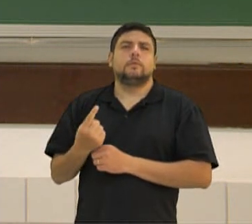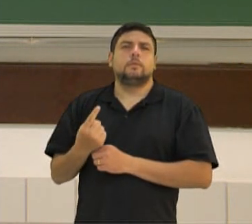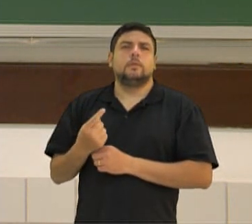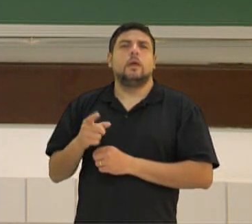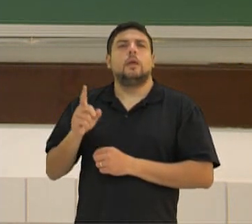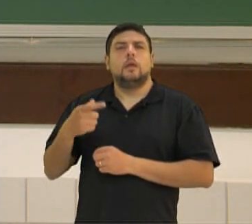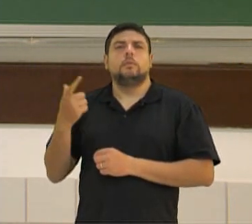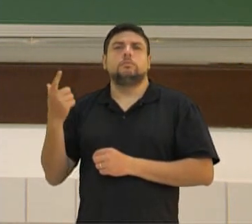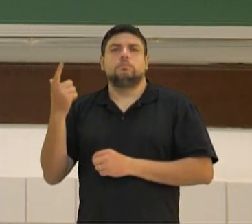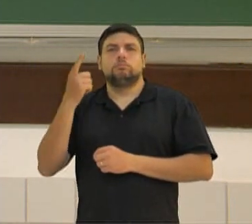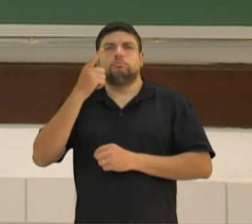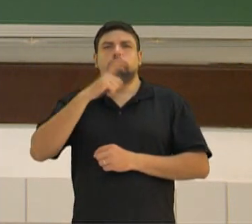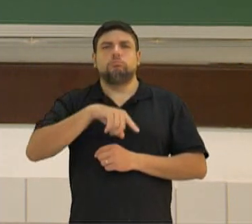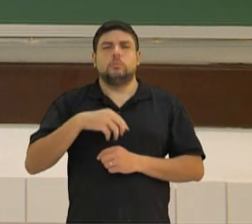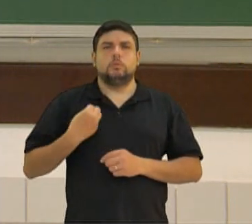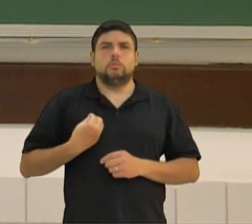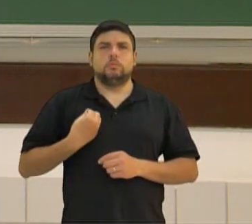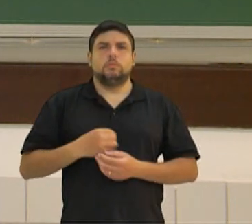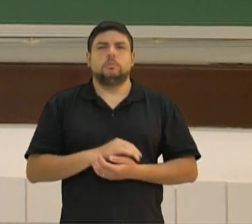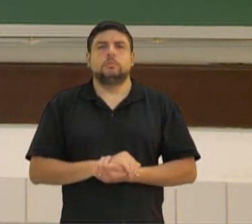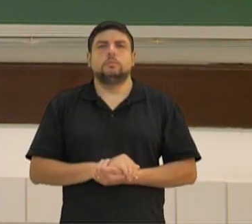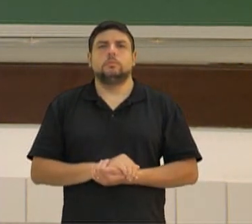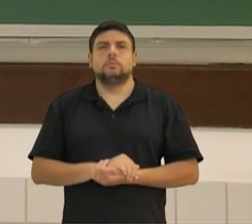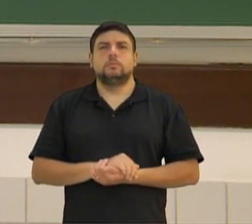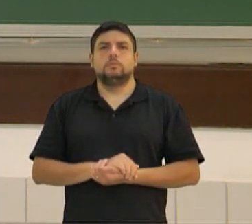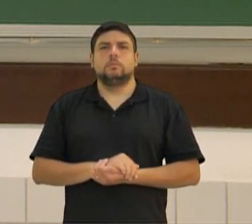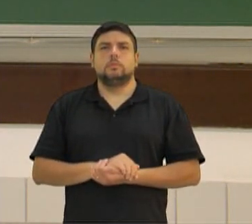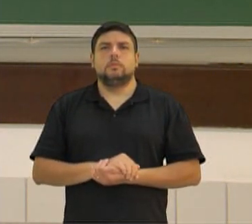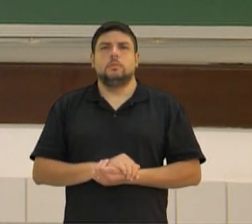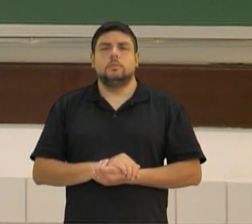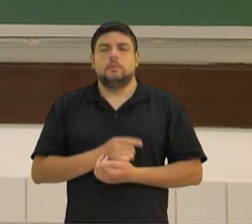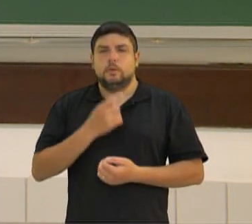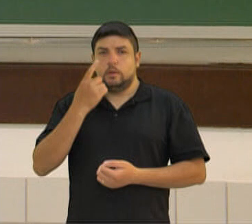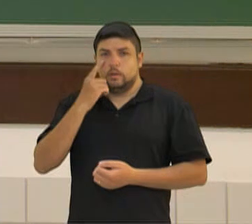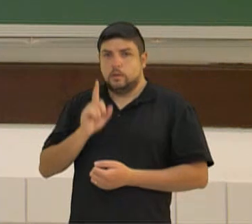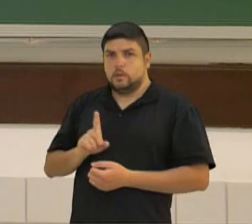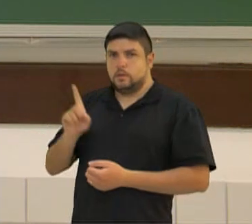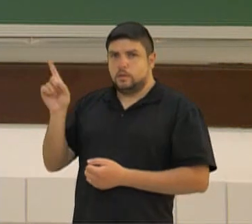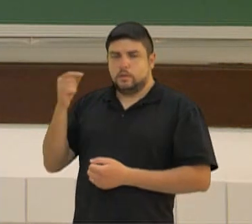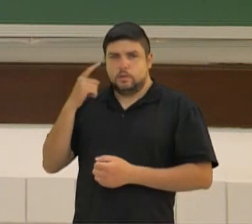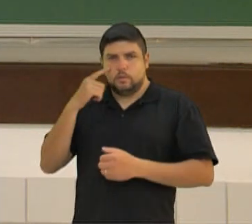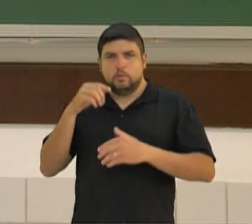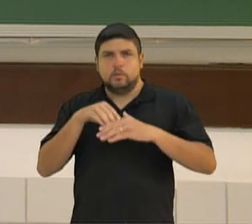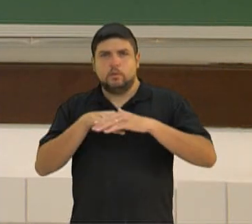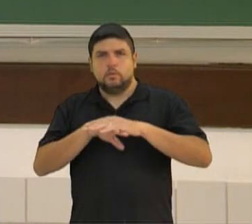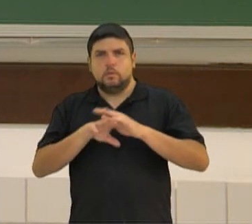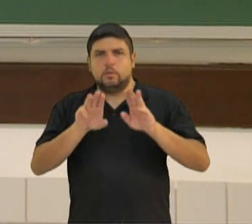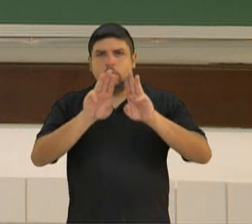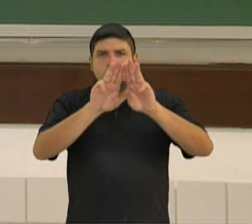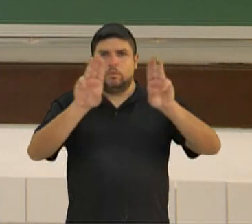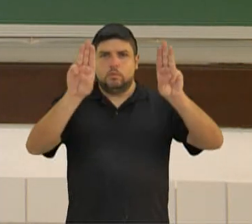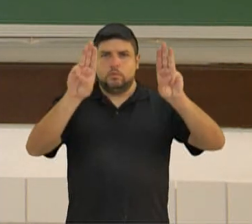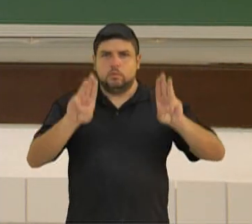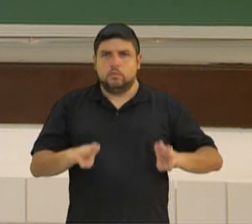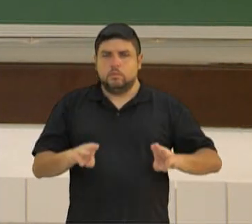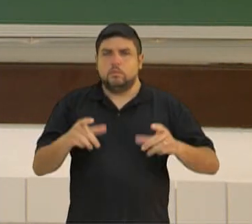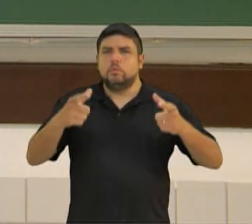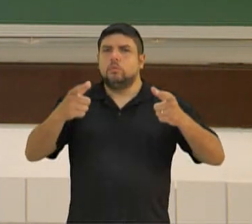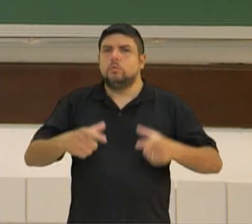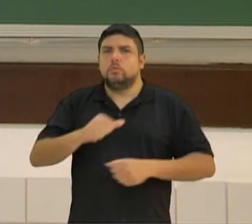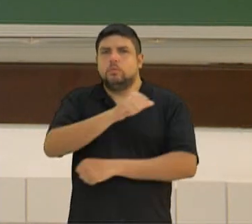consideradas guerreiras, tá? Então isso aqui é um acervo, tá? Que se encontra no Museu Nacional do Rio de